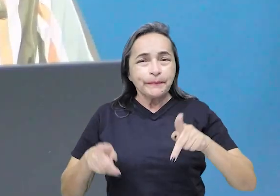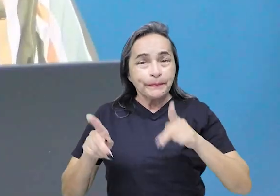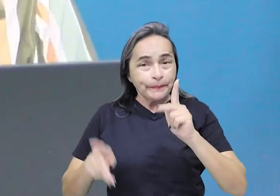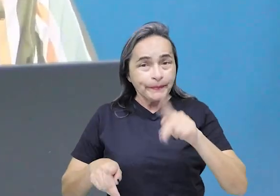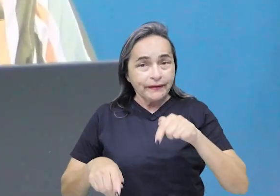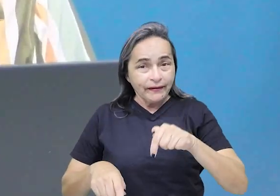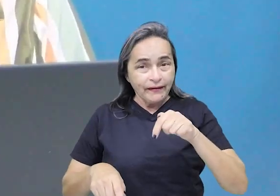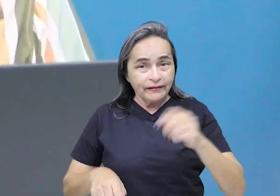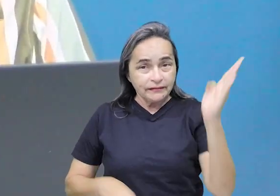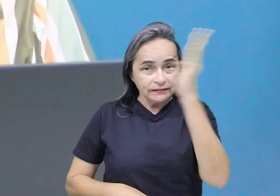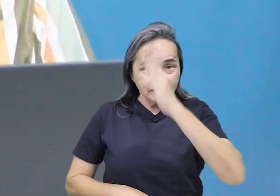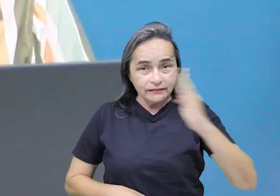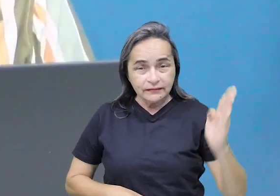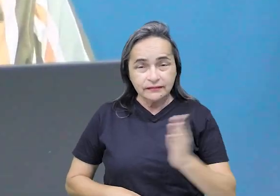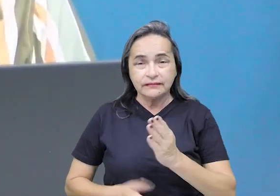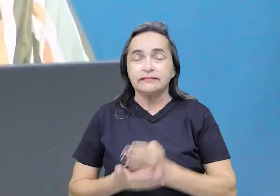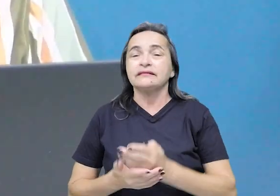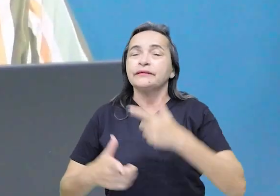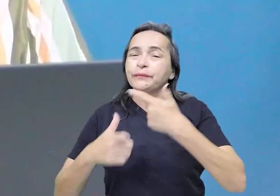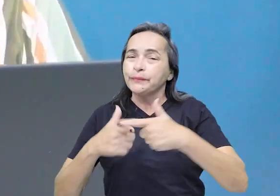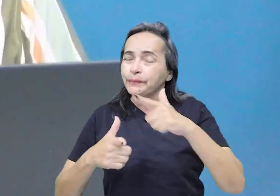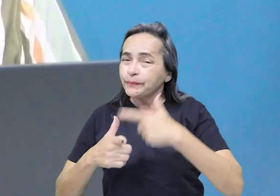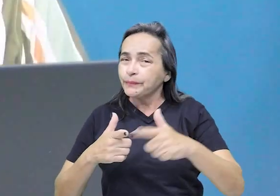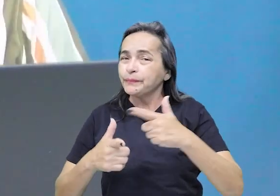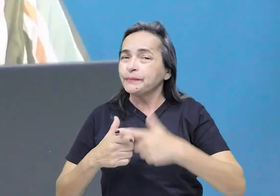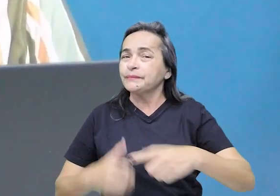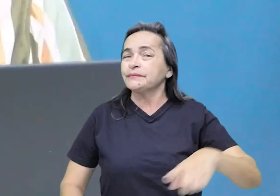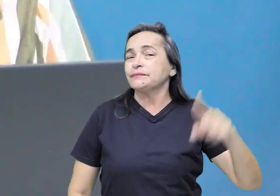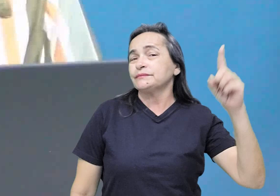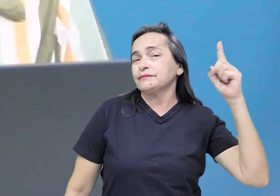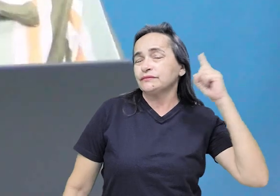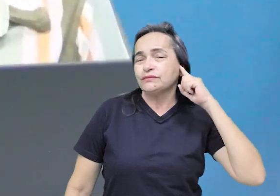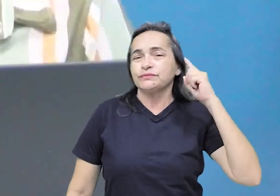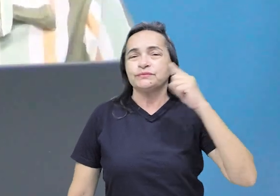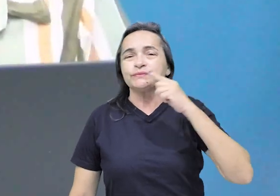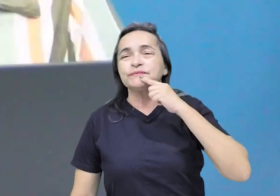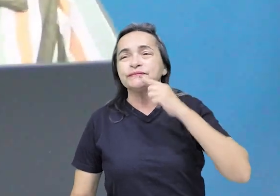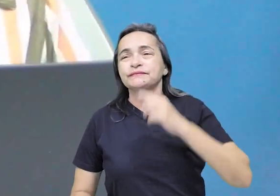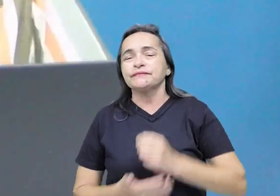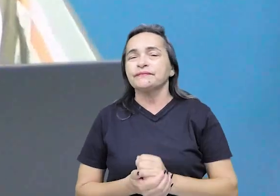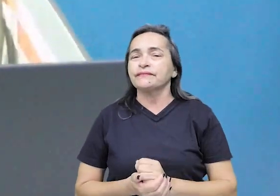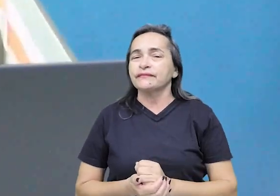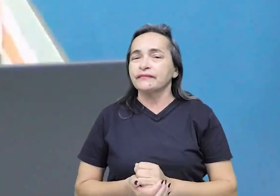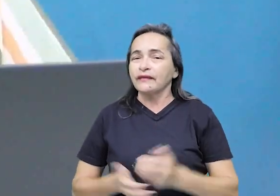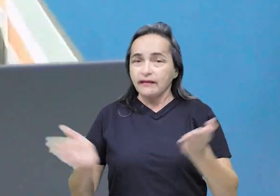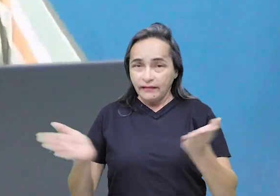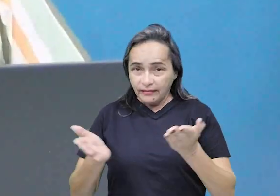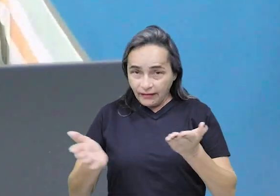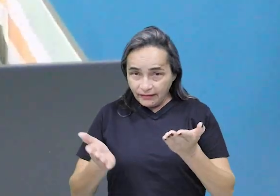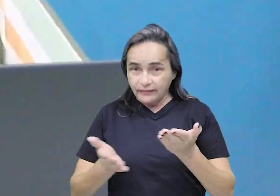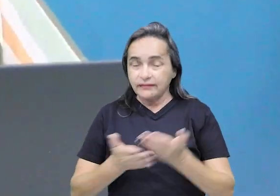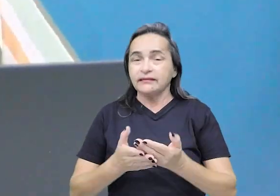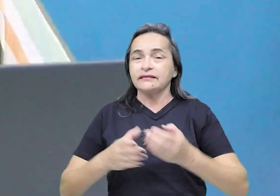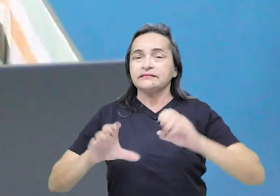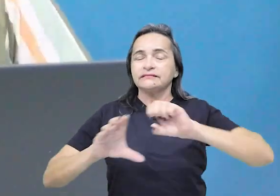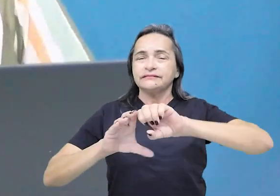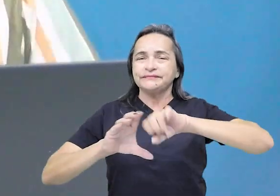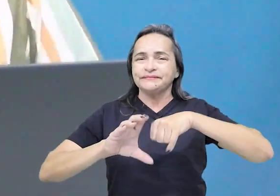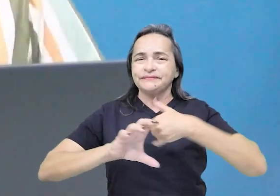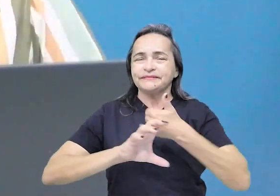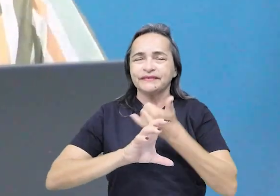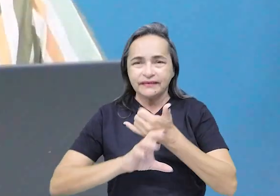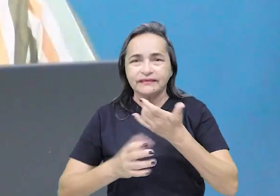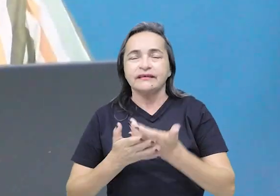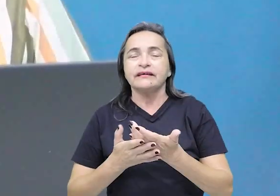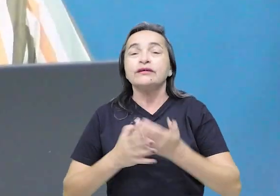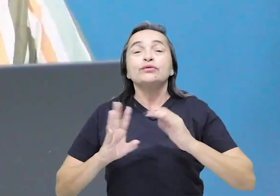os problemas advindos da surdez. Como vocês sabem, aqui no canal da TV Seductec,